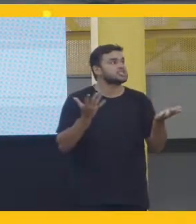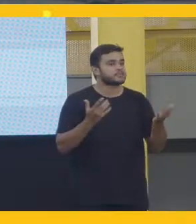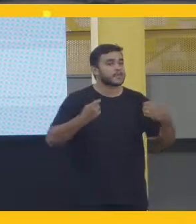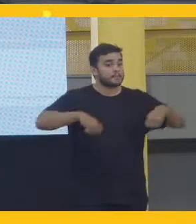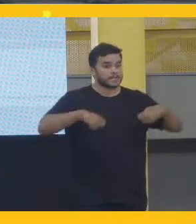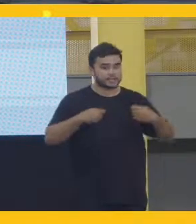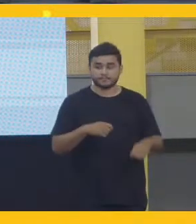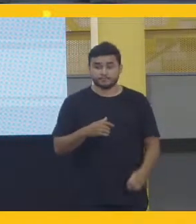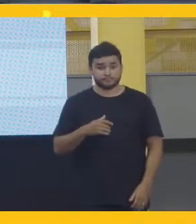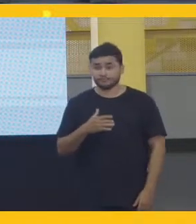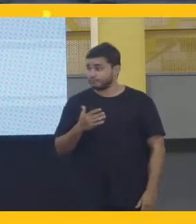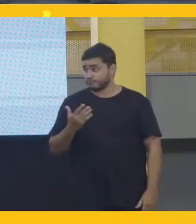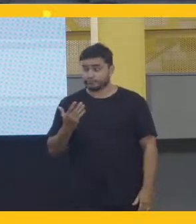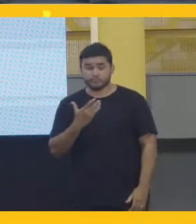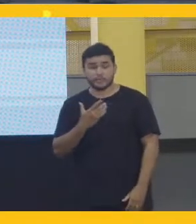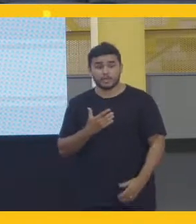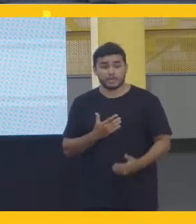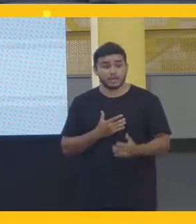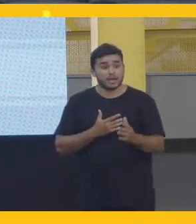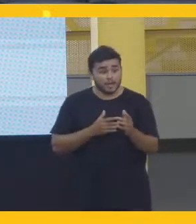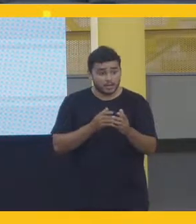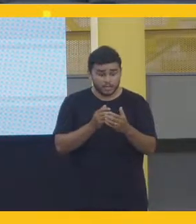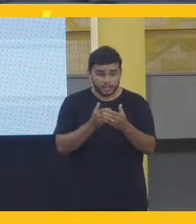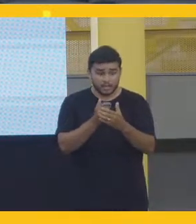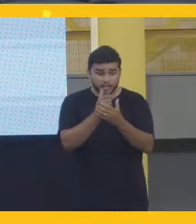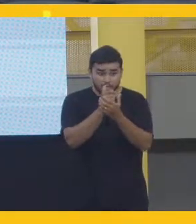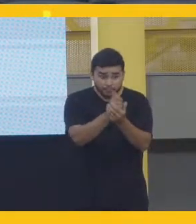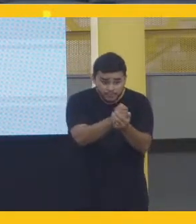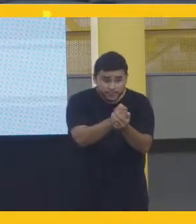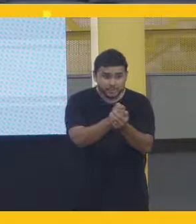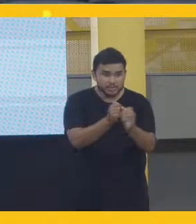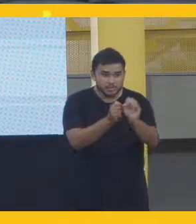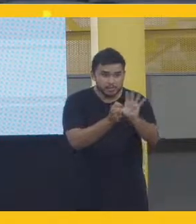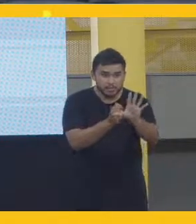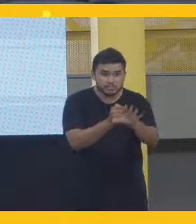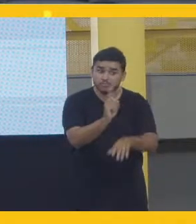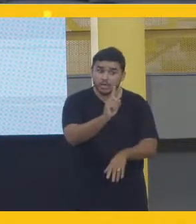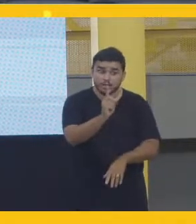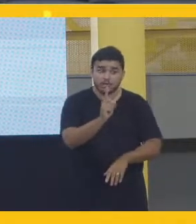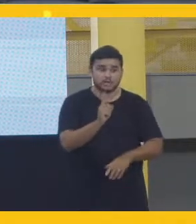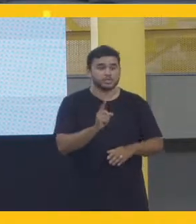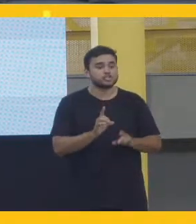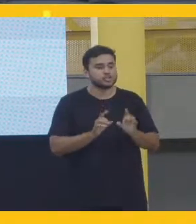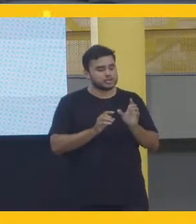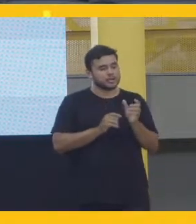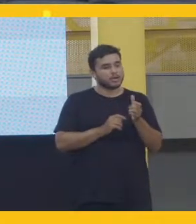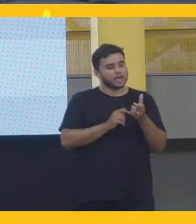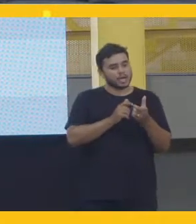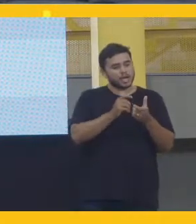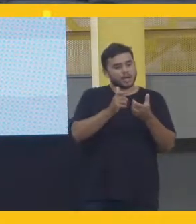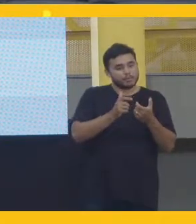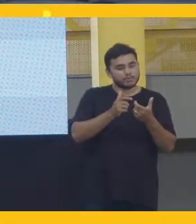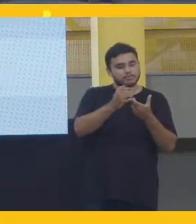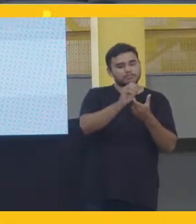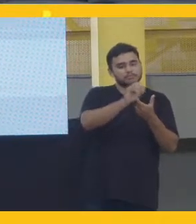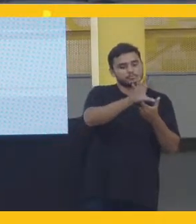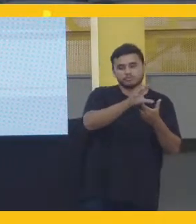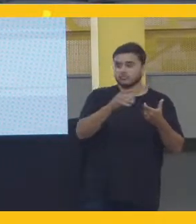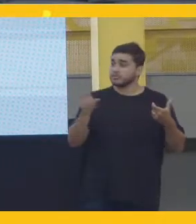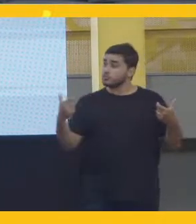E cada um liga a lanterna do seu celular de um lugar diferente. Se você tiver três fontes de